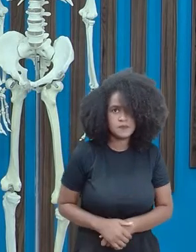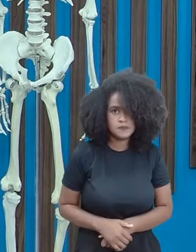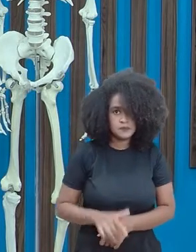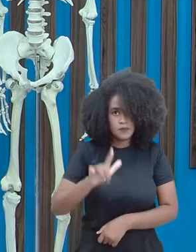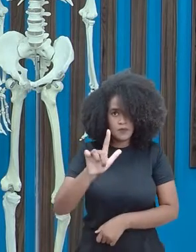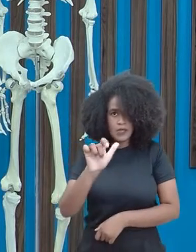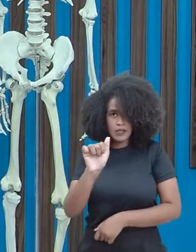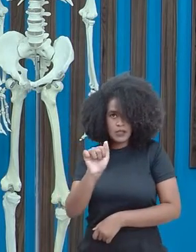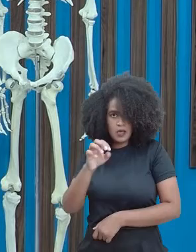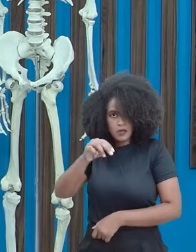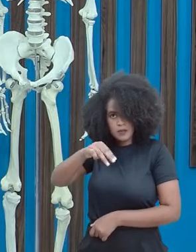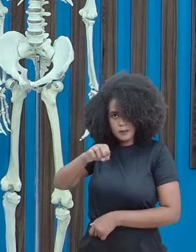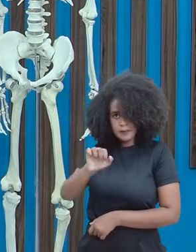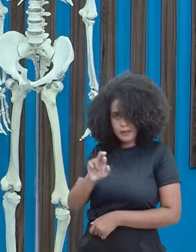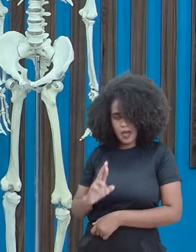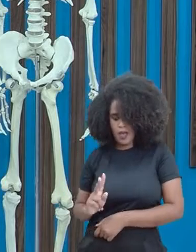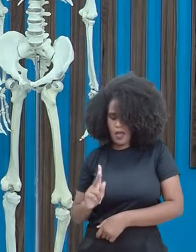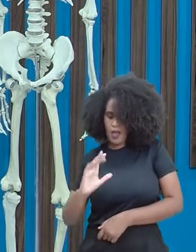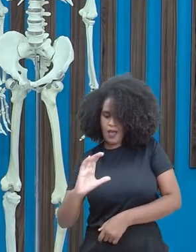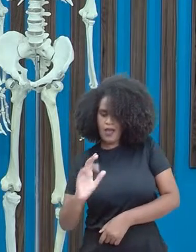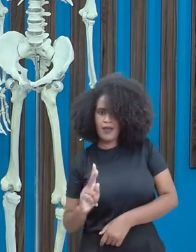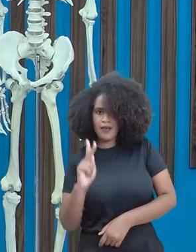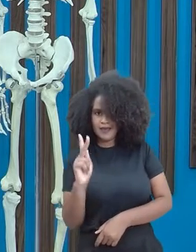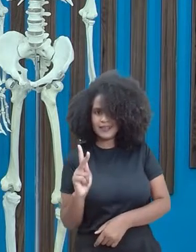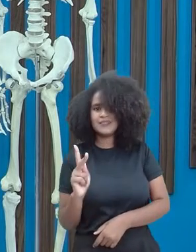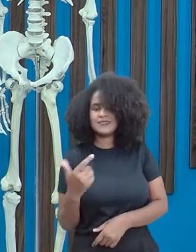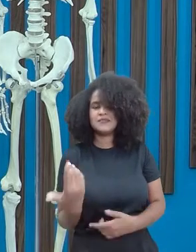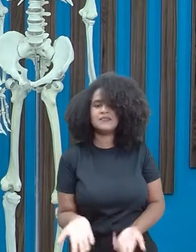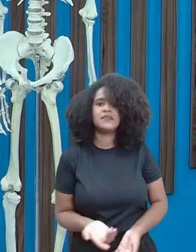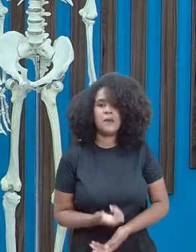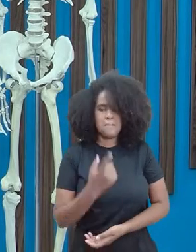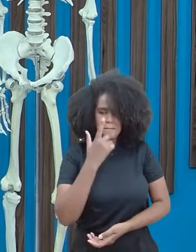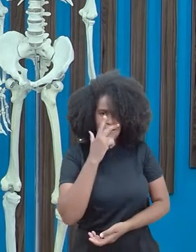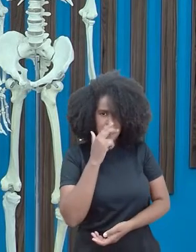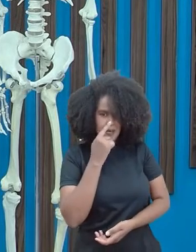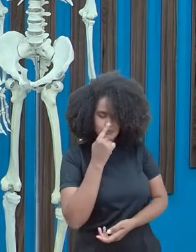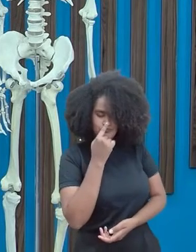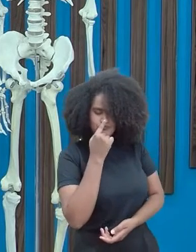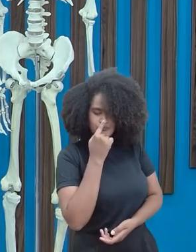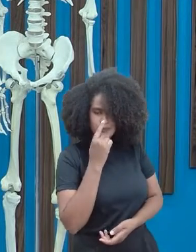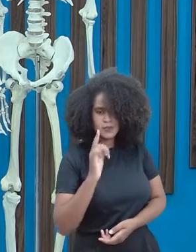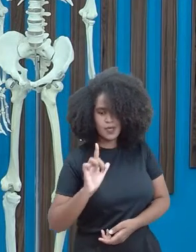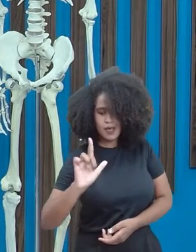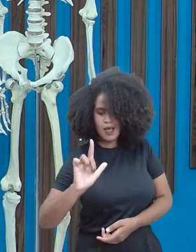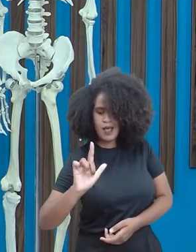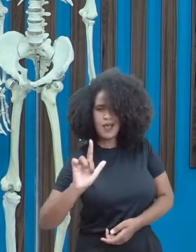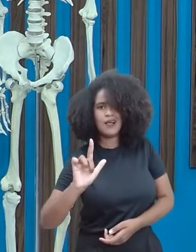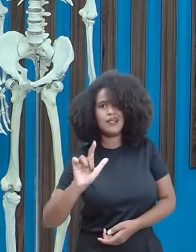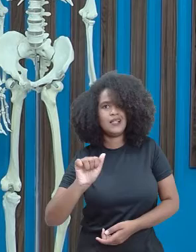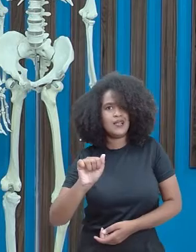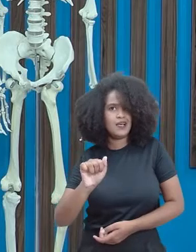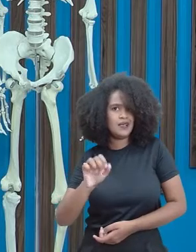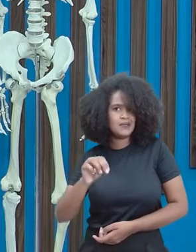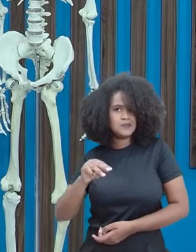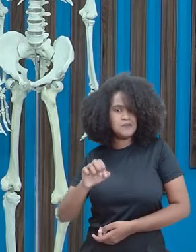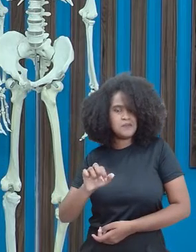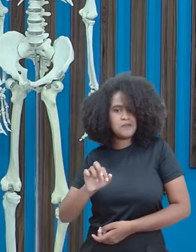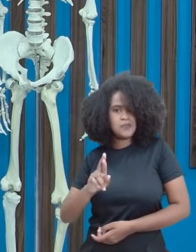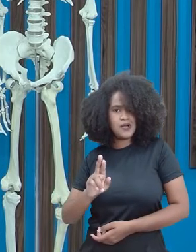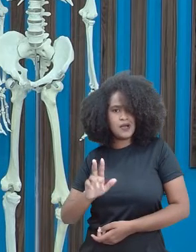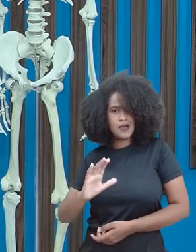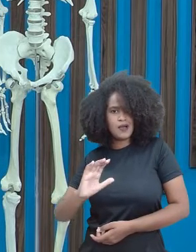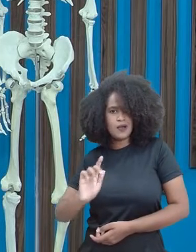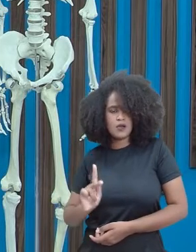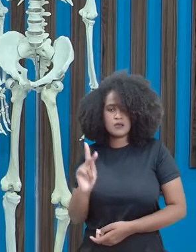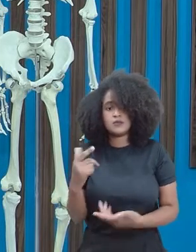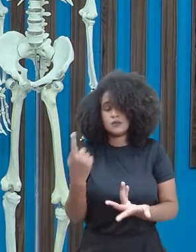eu estou falando aí bem com a intimidade, né, como eu estou falando de Darwin e não de Charles Darwin, o nome completo. Ele começa